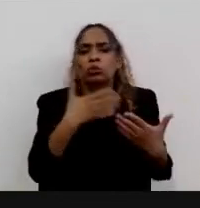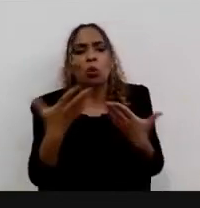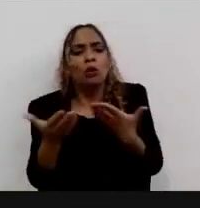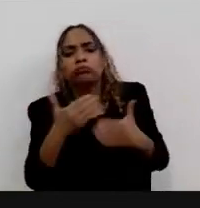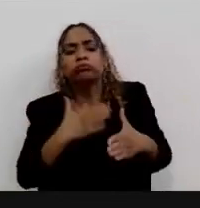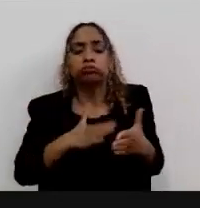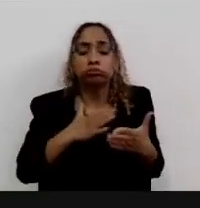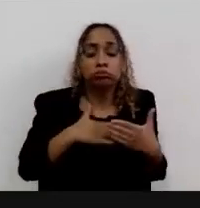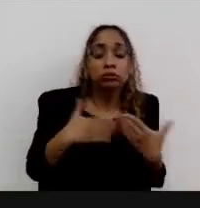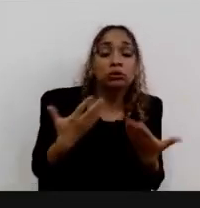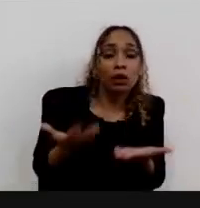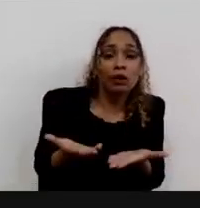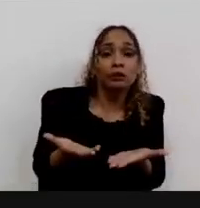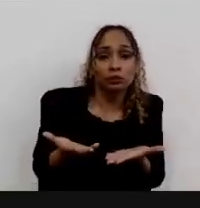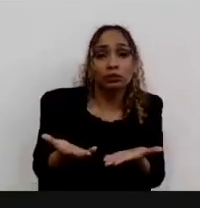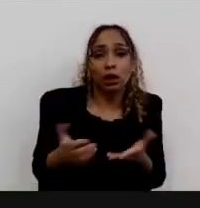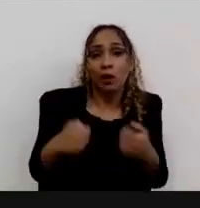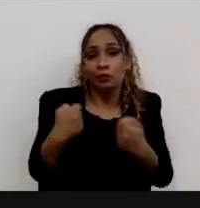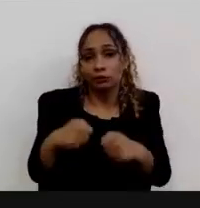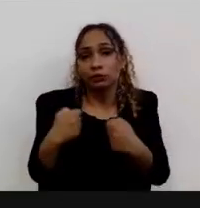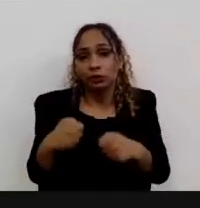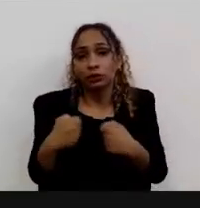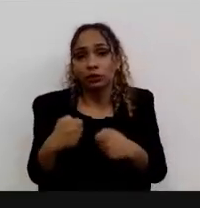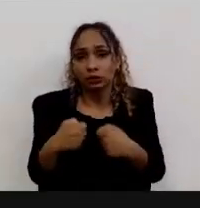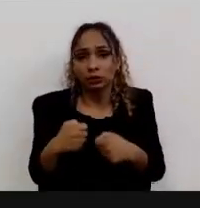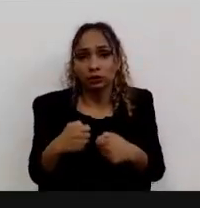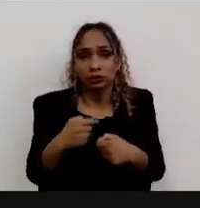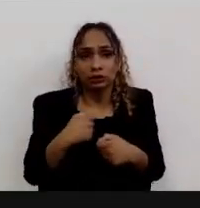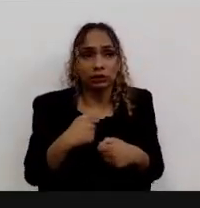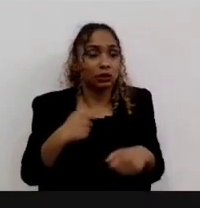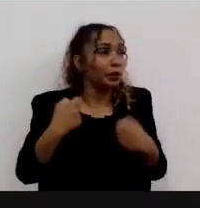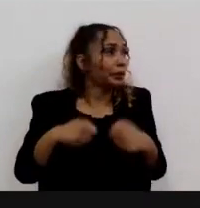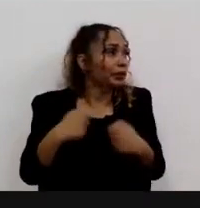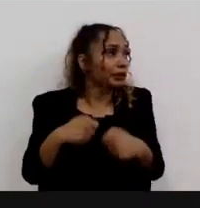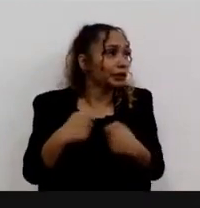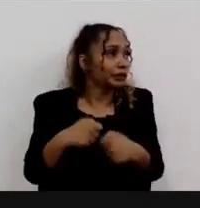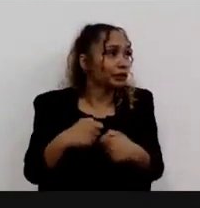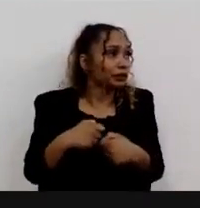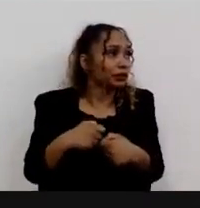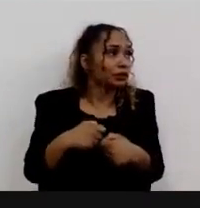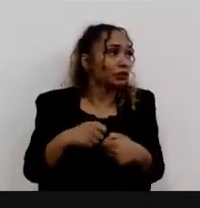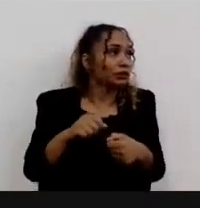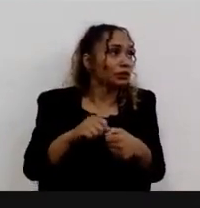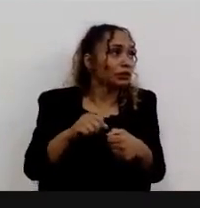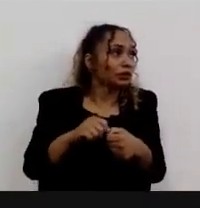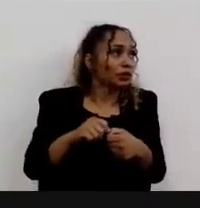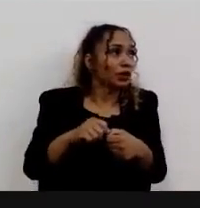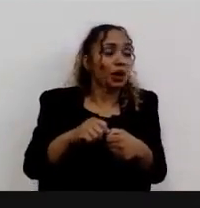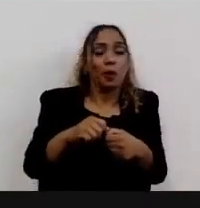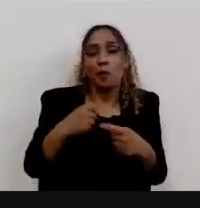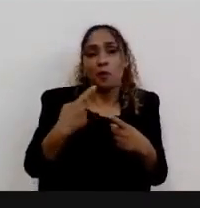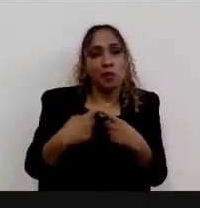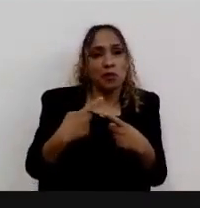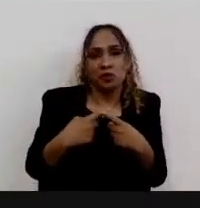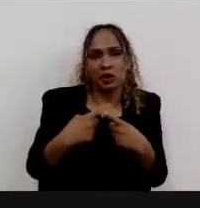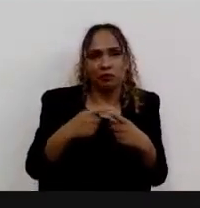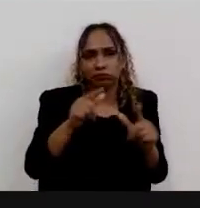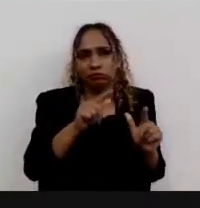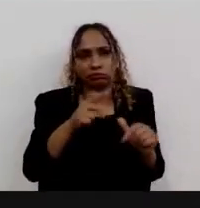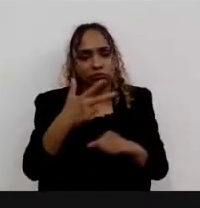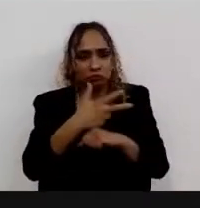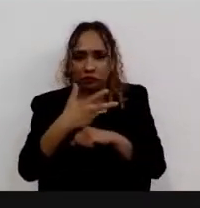devagar. Bom, quando a gente faz isso, e eu vou ter que fazer isso por fora, porque deu uma incompatibilidade aqui no meu